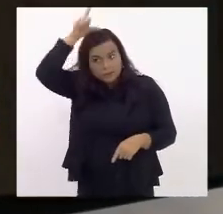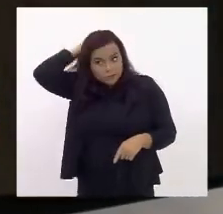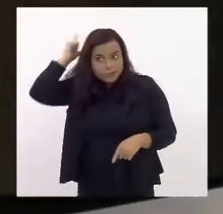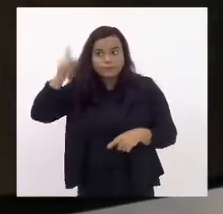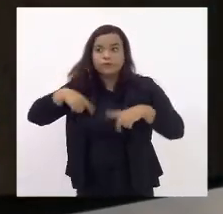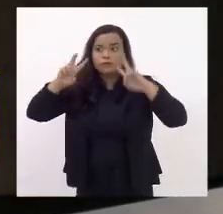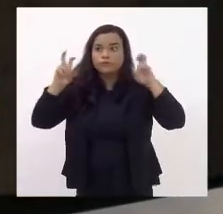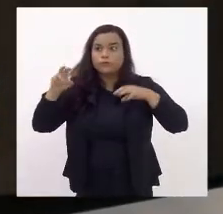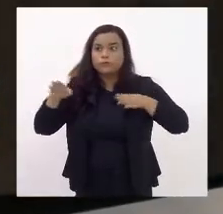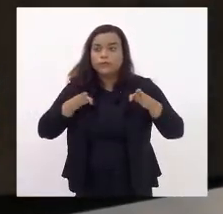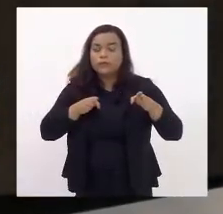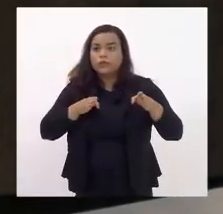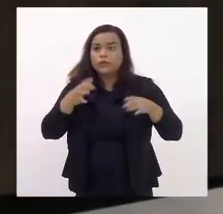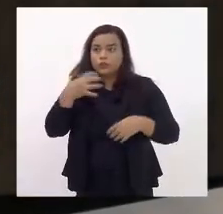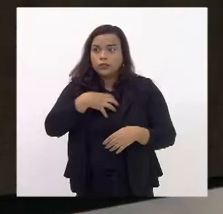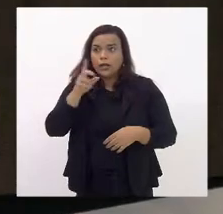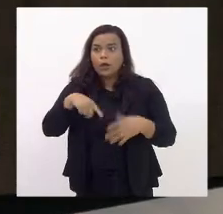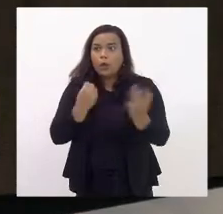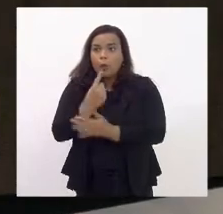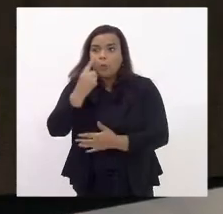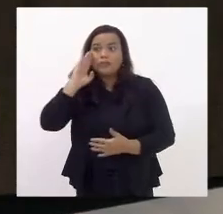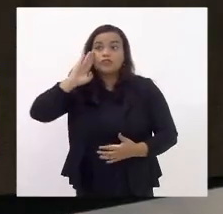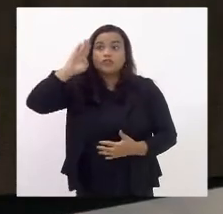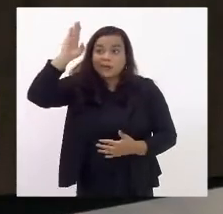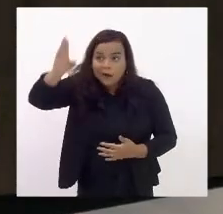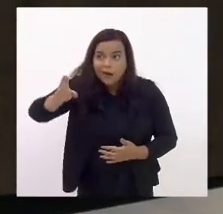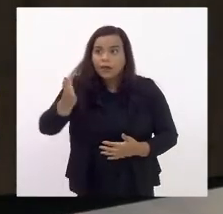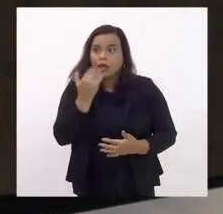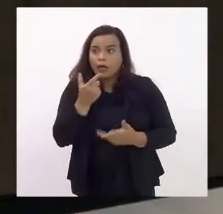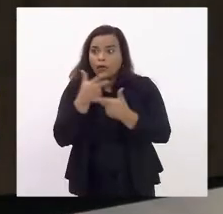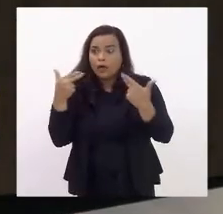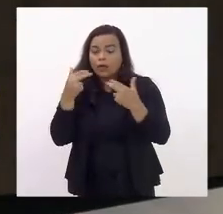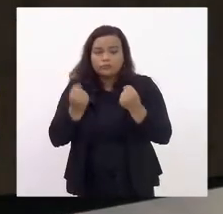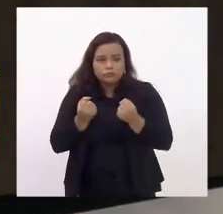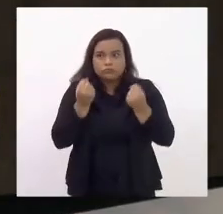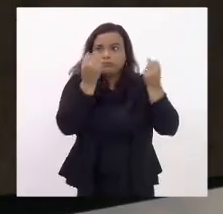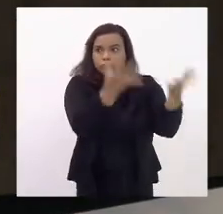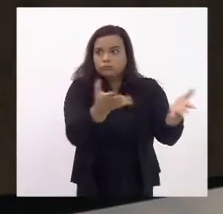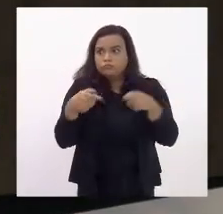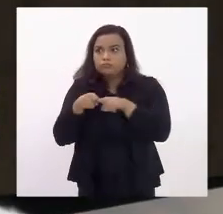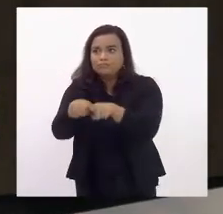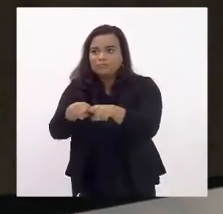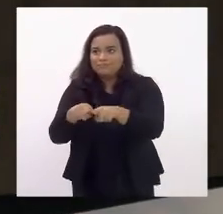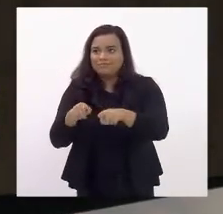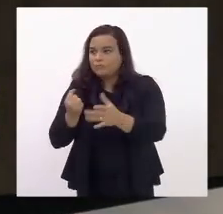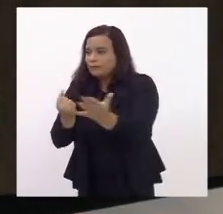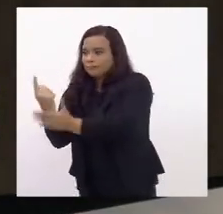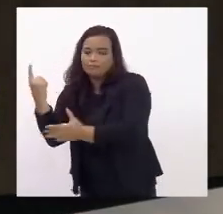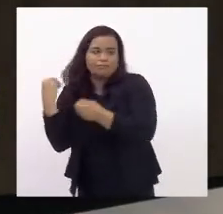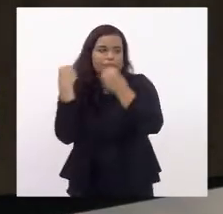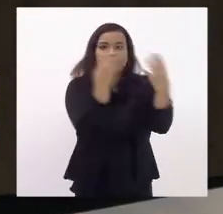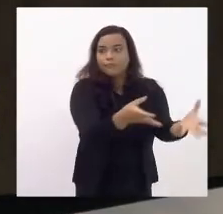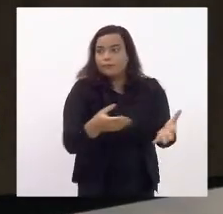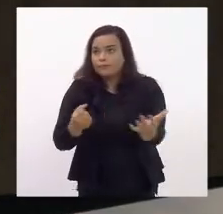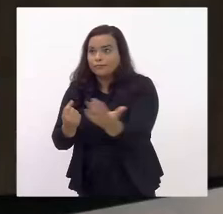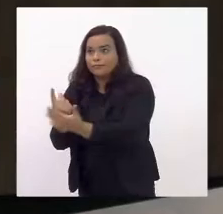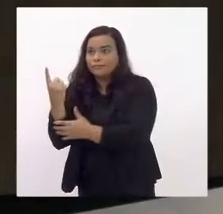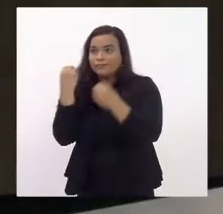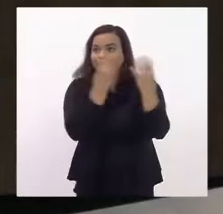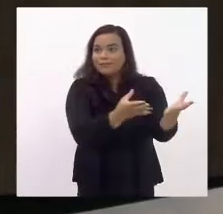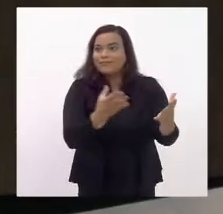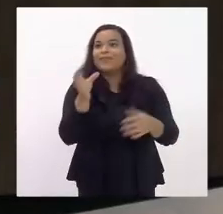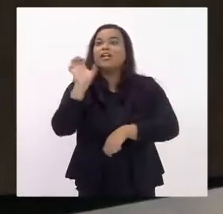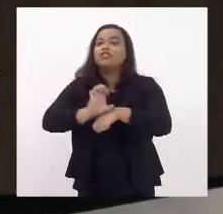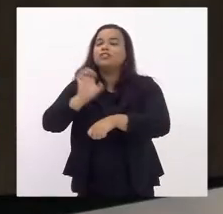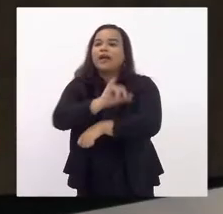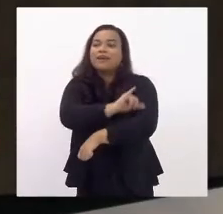dispõe sobre a modalidade na compra direta de alimentos com doação simultânea no Estado do Rio de Janeiro. É super importante, senhor